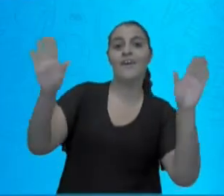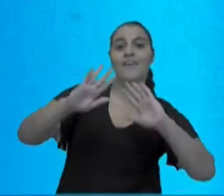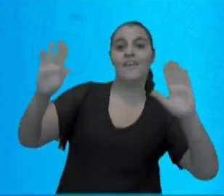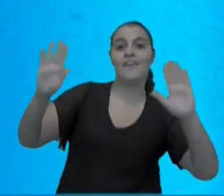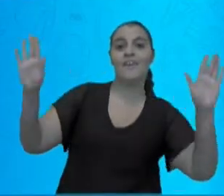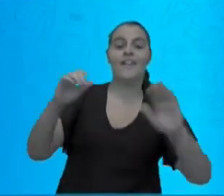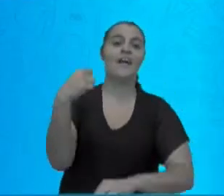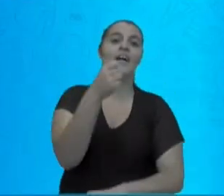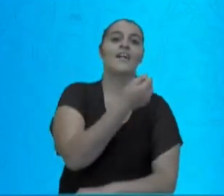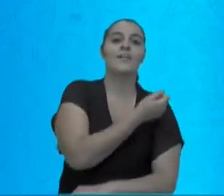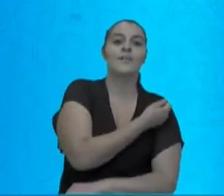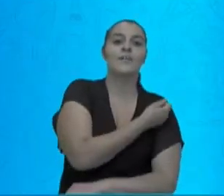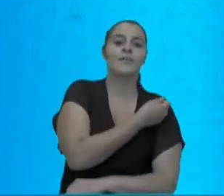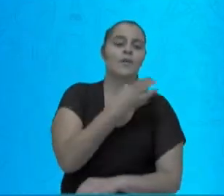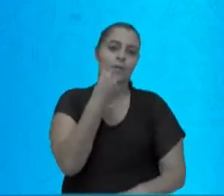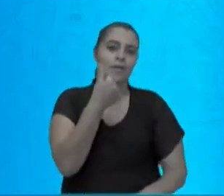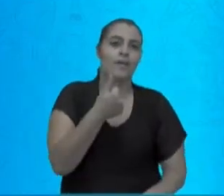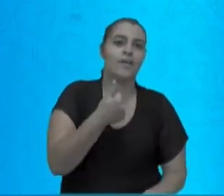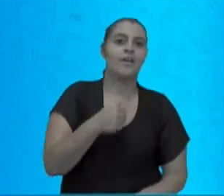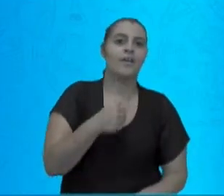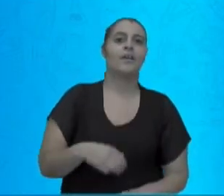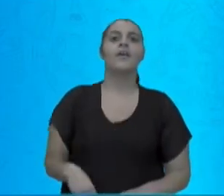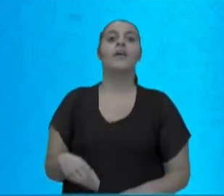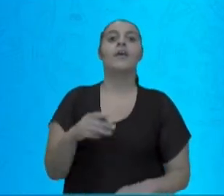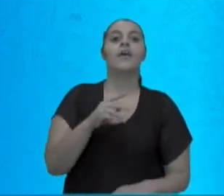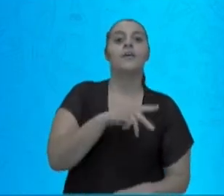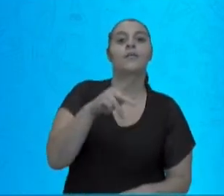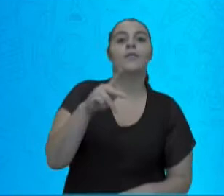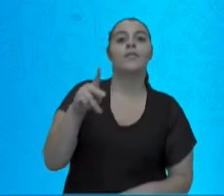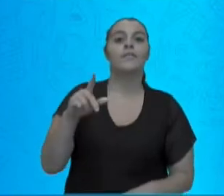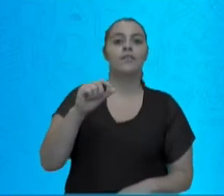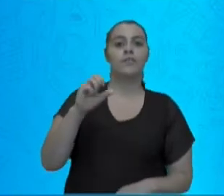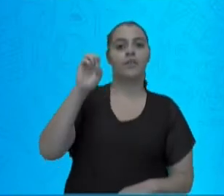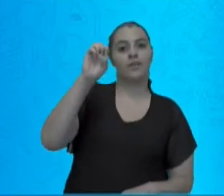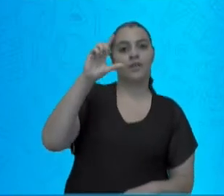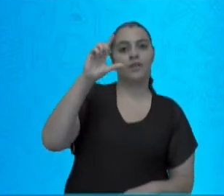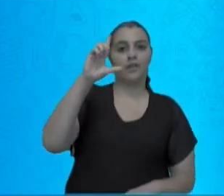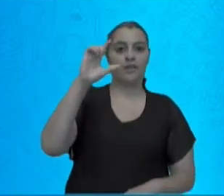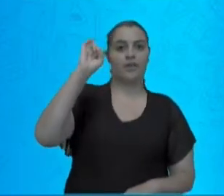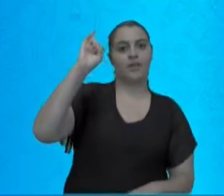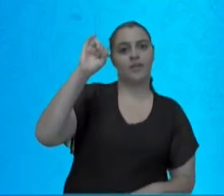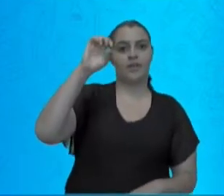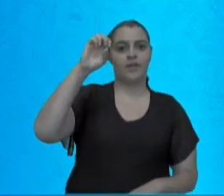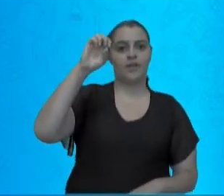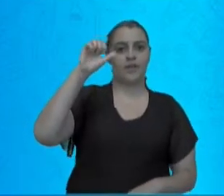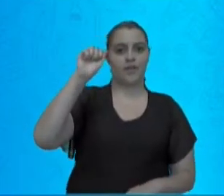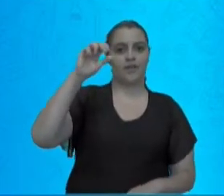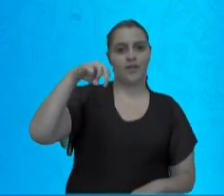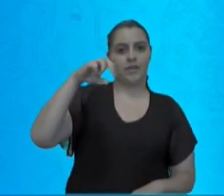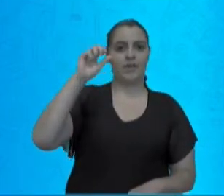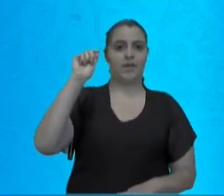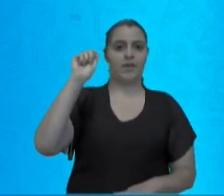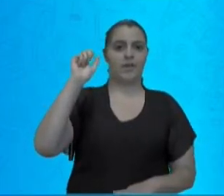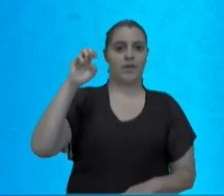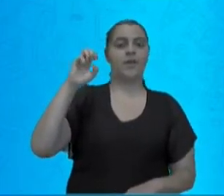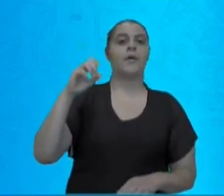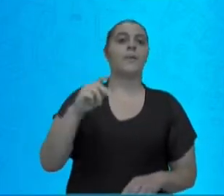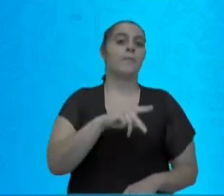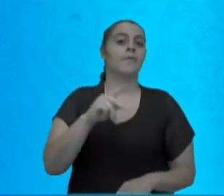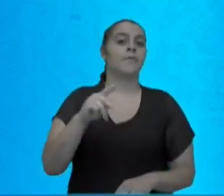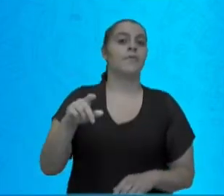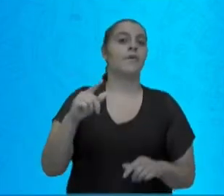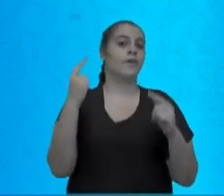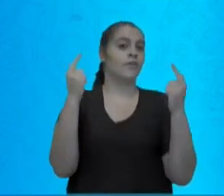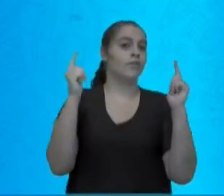Olá, alunos, tudo bem? Eu sou Eliane, a sua professora de Geografia. E hoje